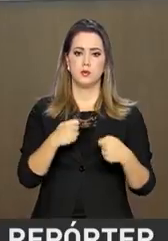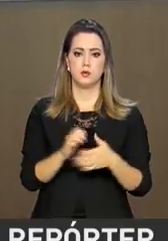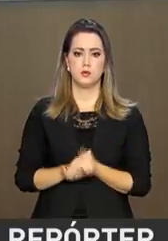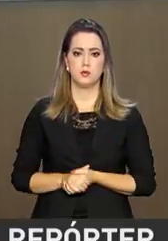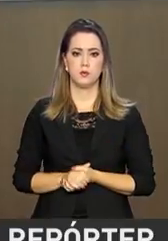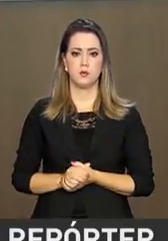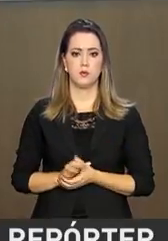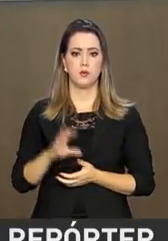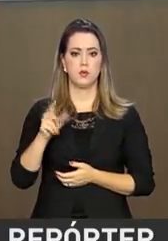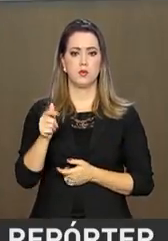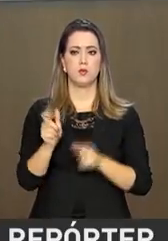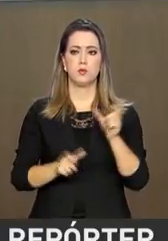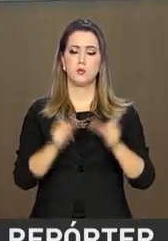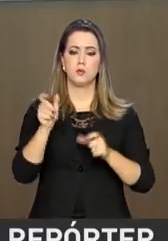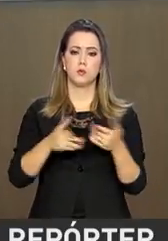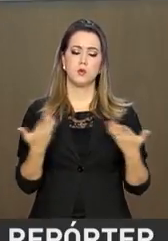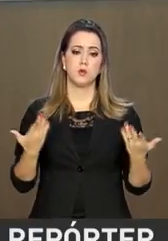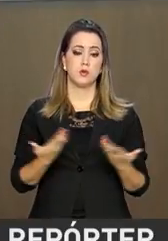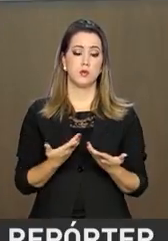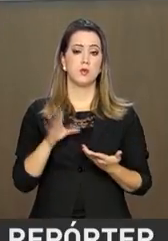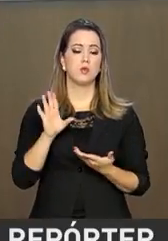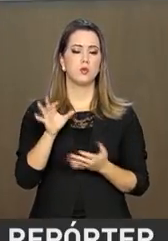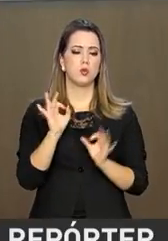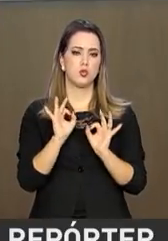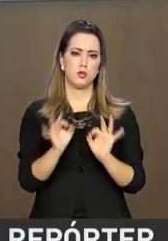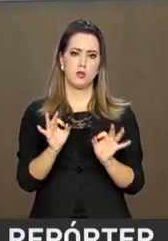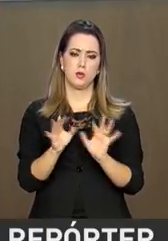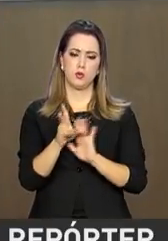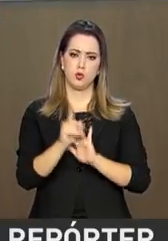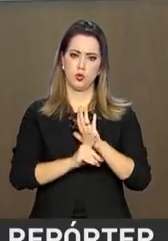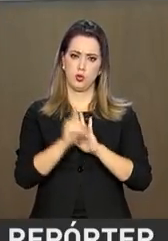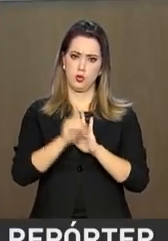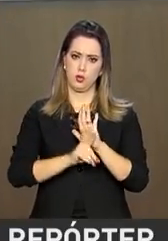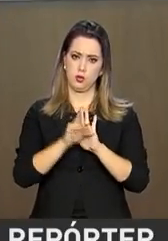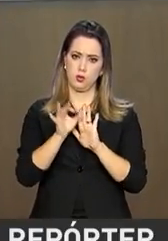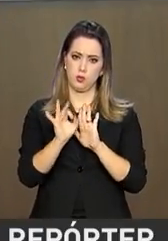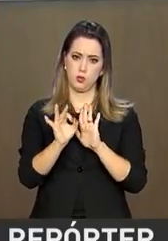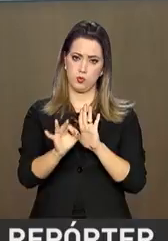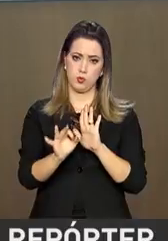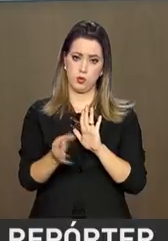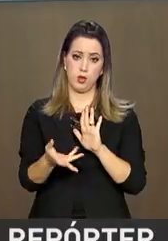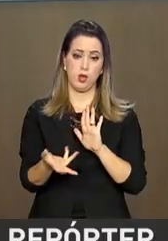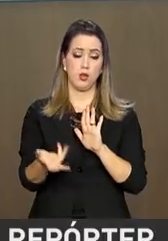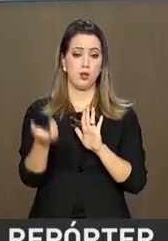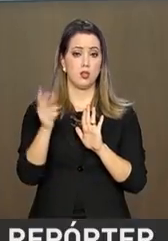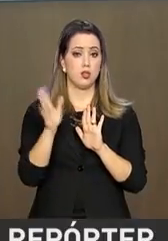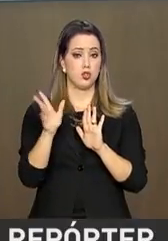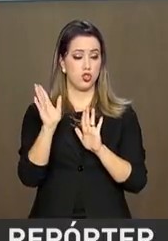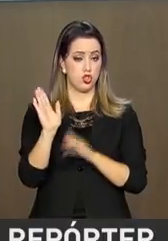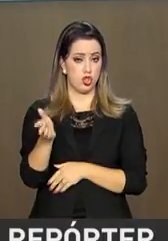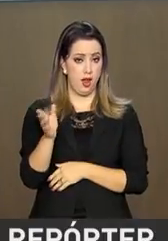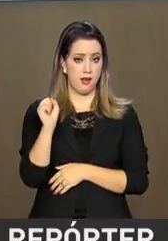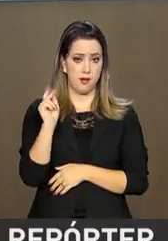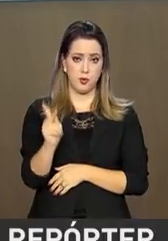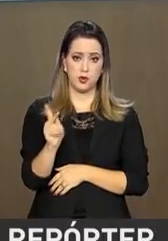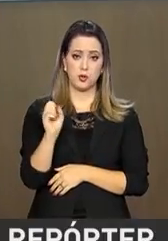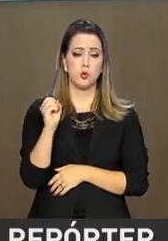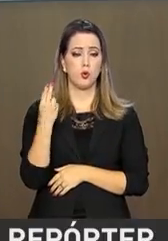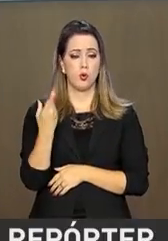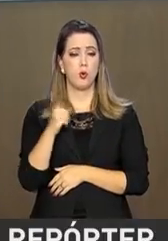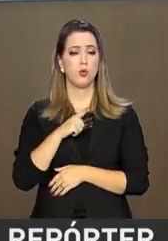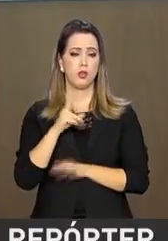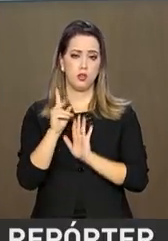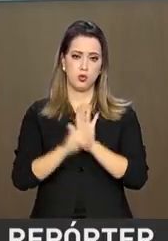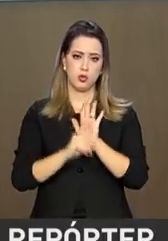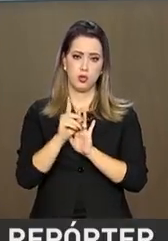todos aqueles que completaram suas condições de acesso ao benefício estão bem recebendo o benefício regularmente podem ficar